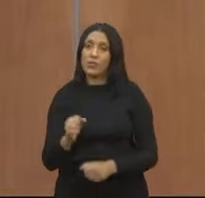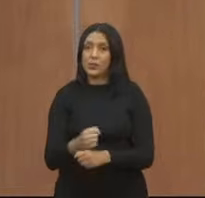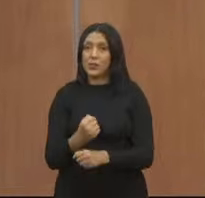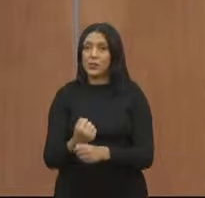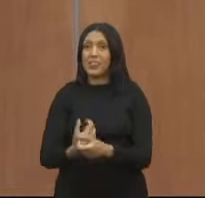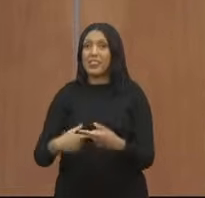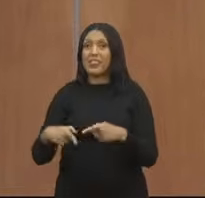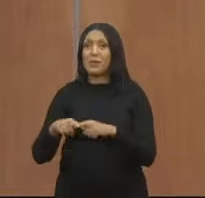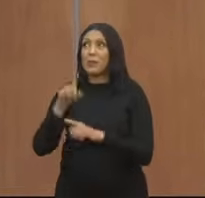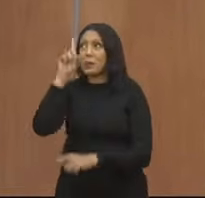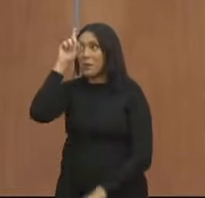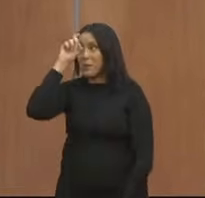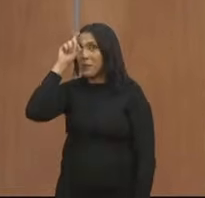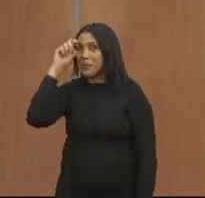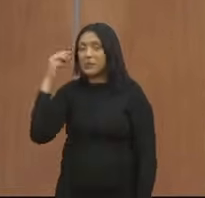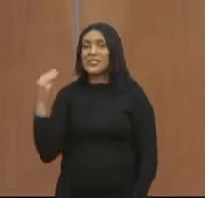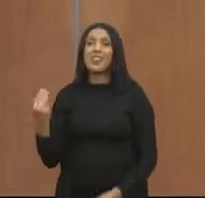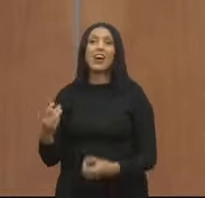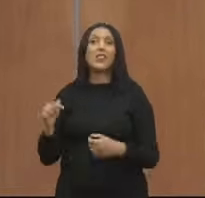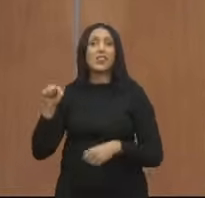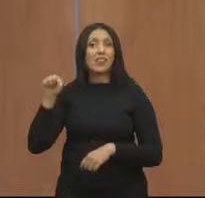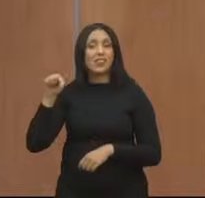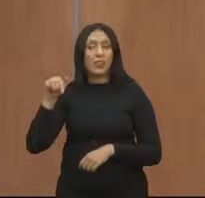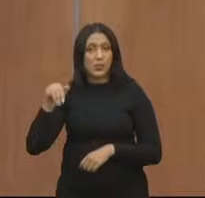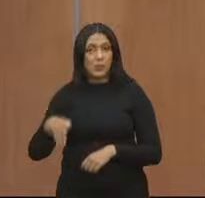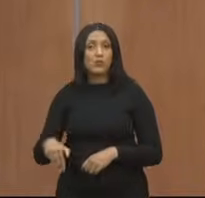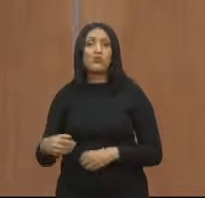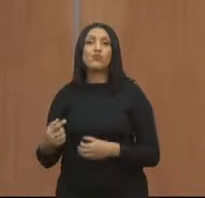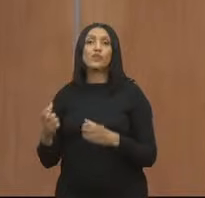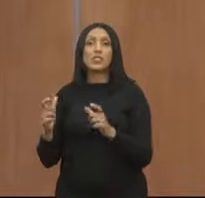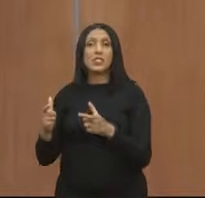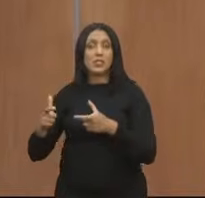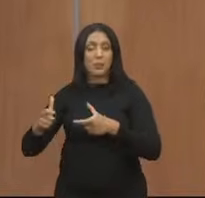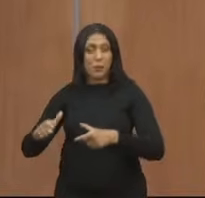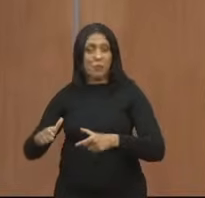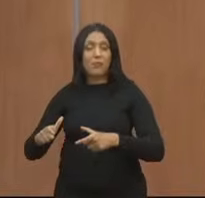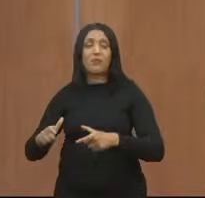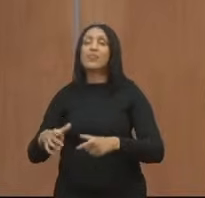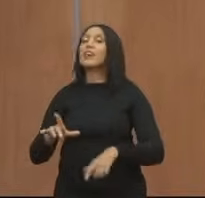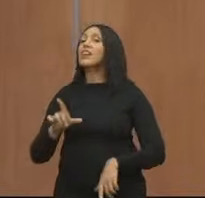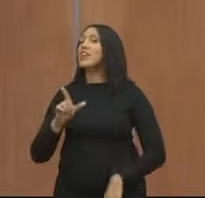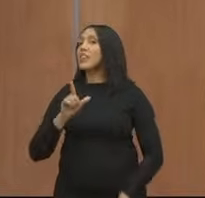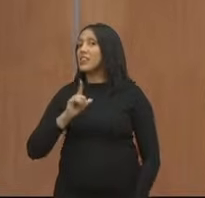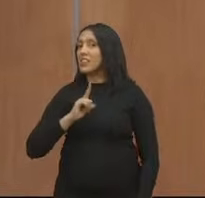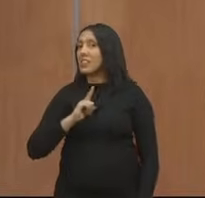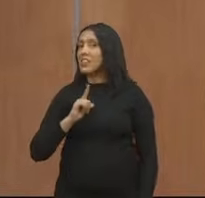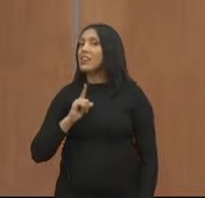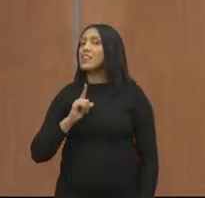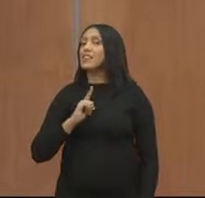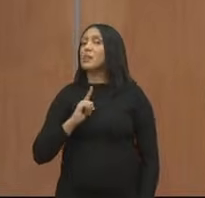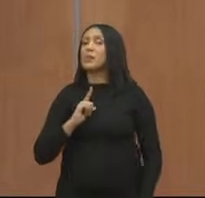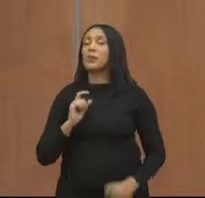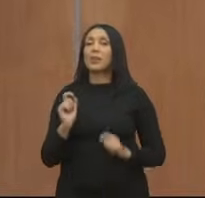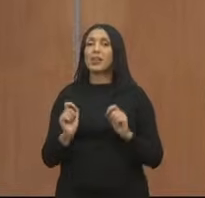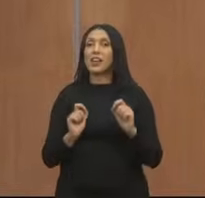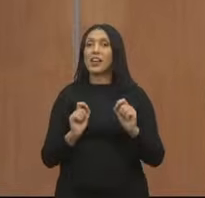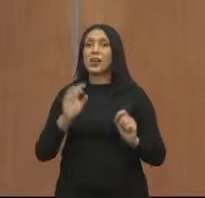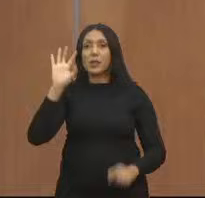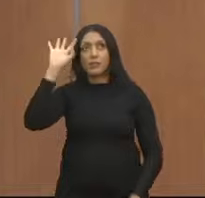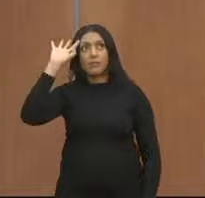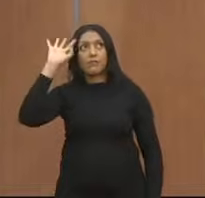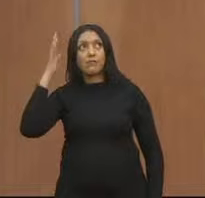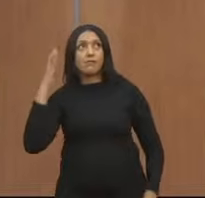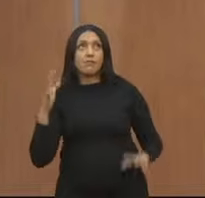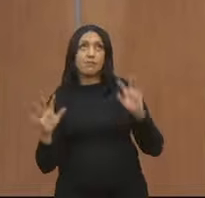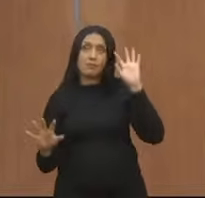conquista da cidade. Então, o povo quer ver resultado. E a gente vê que estamos buscando esse resultado para a cidade e